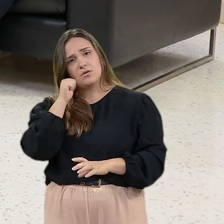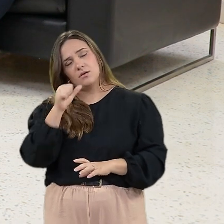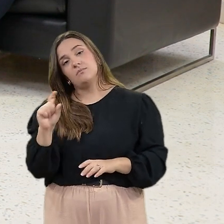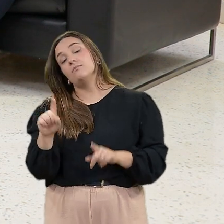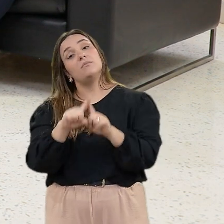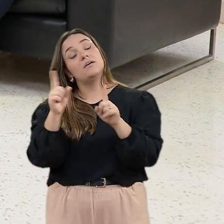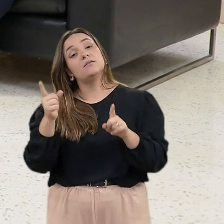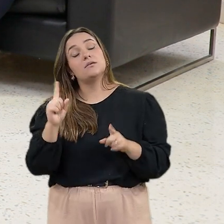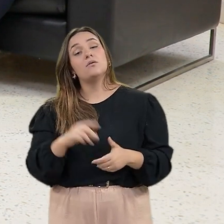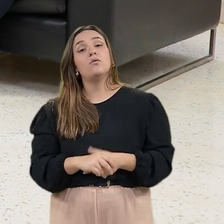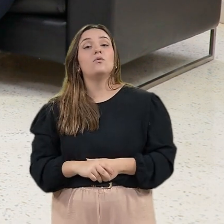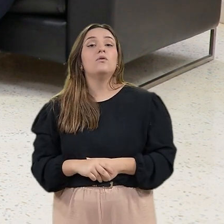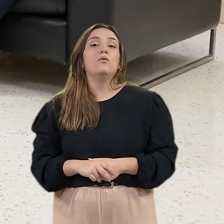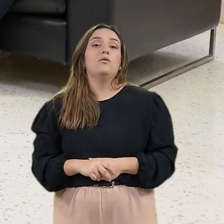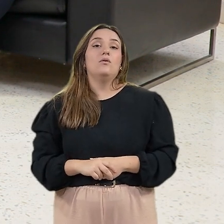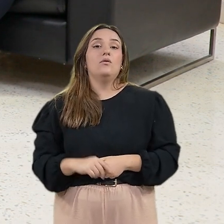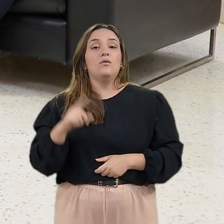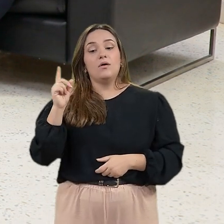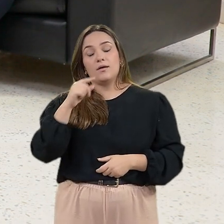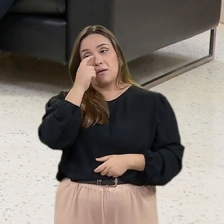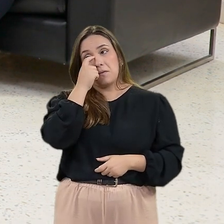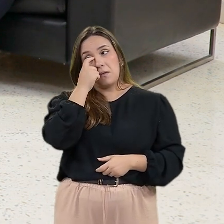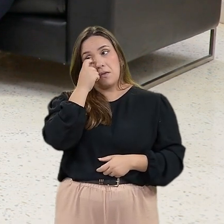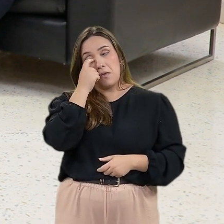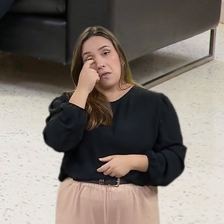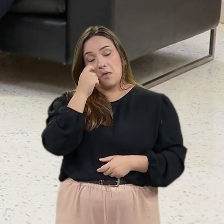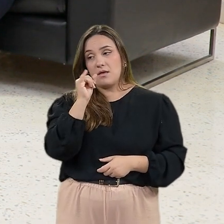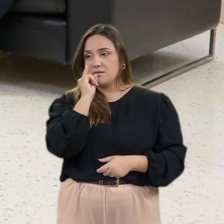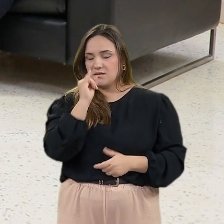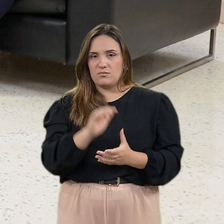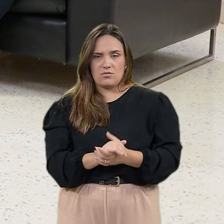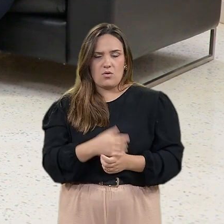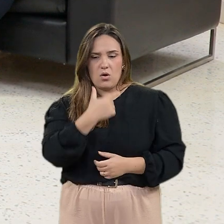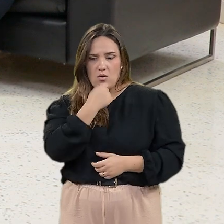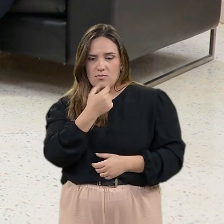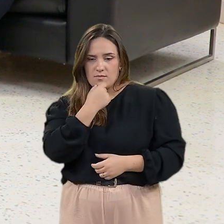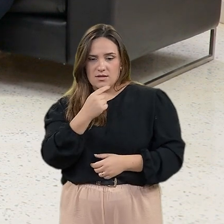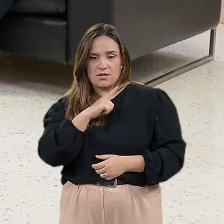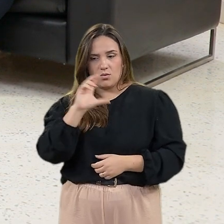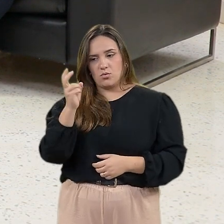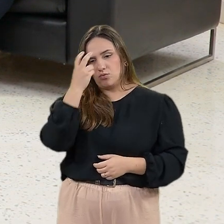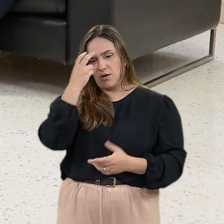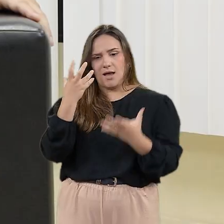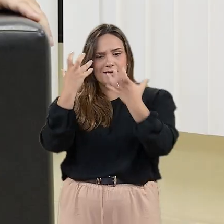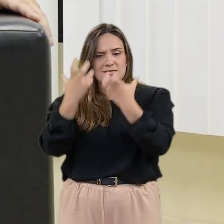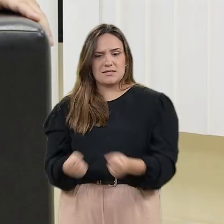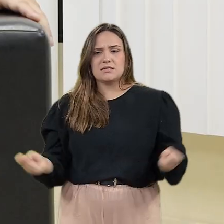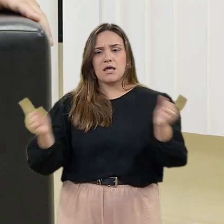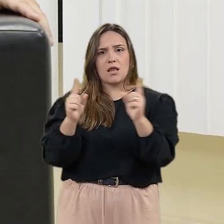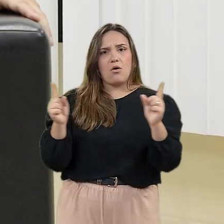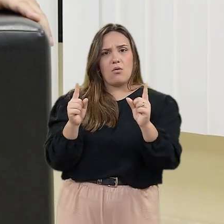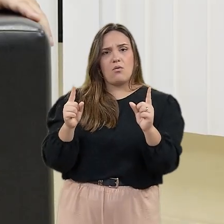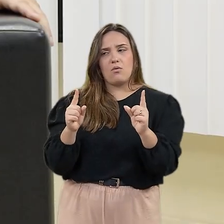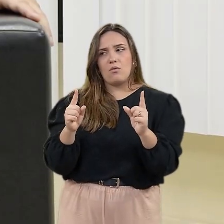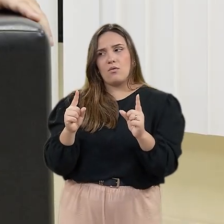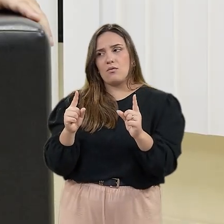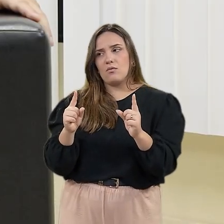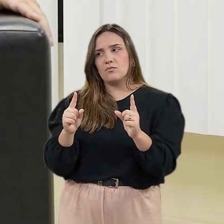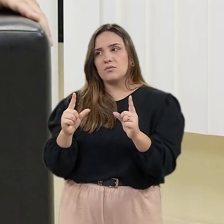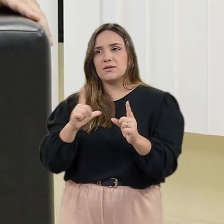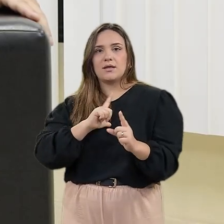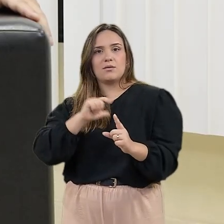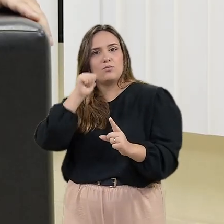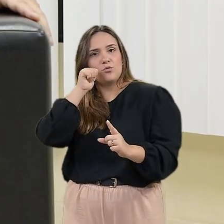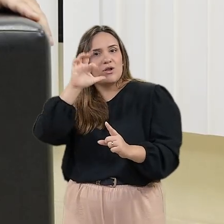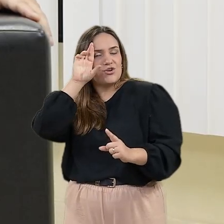ele envolve aquilo que se trabalha muito hoje. Um homem que, pela cultura patriarcal, ele não aceita ter